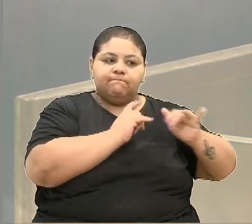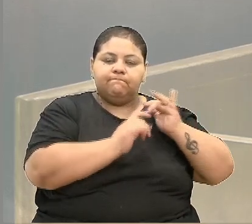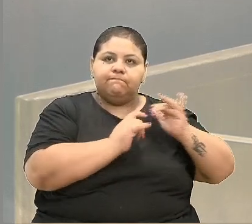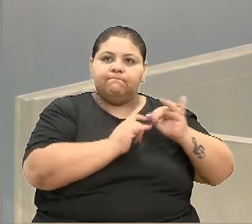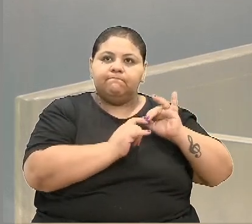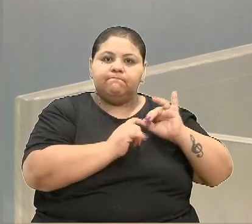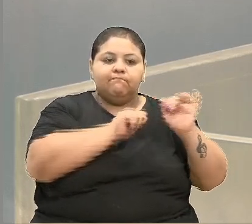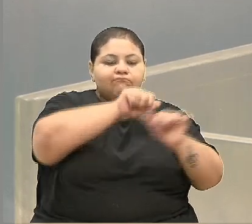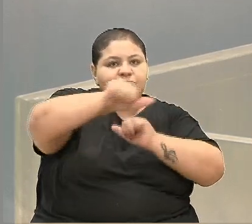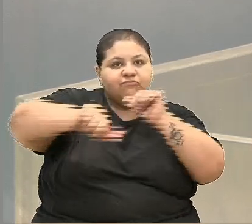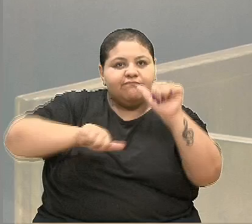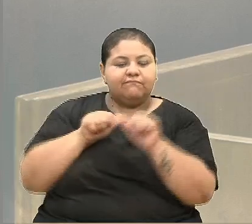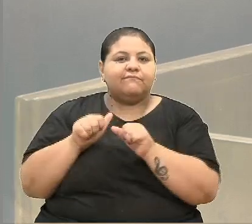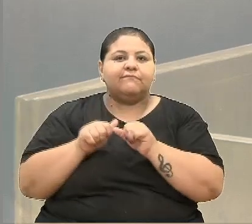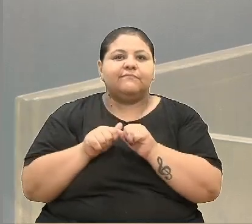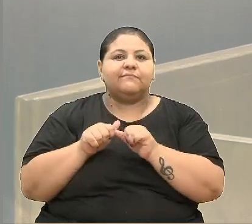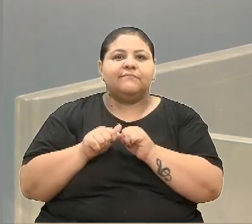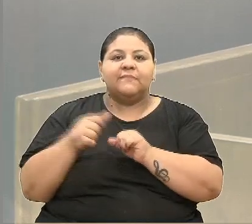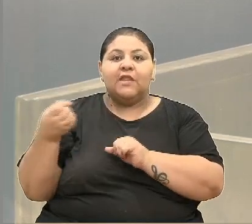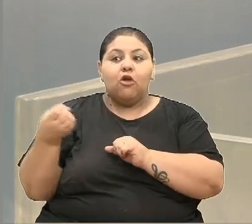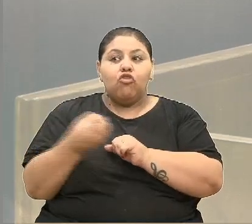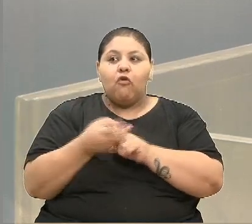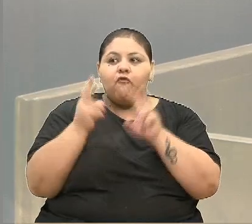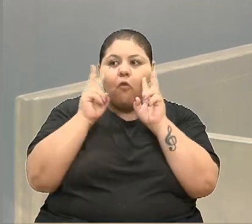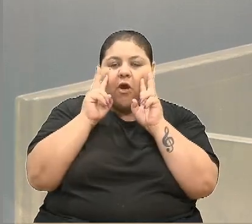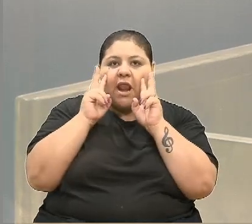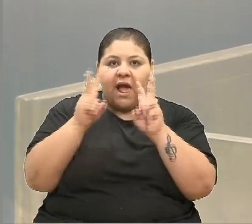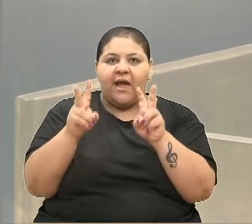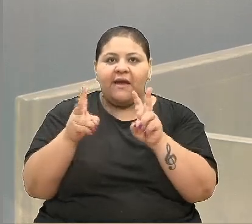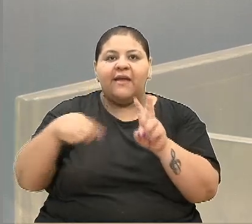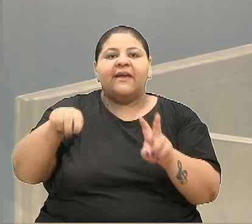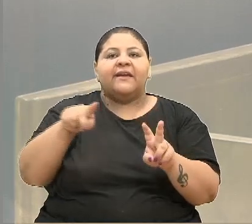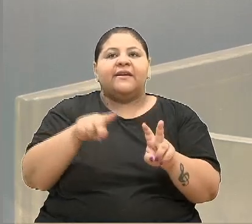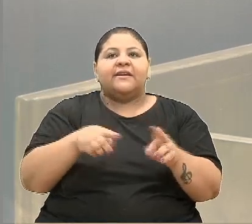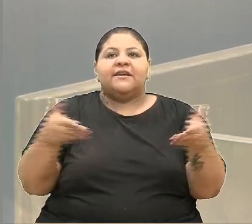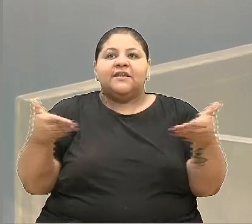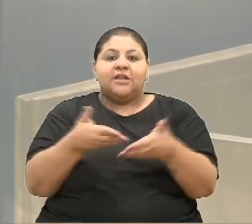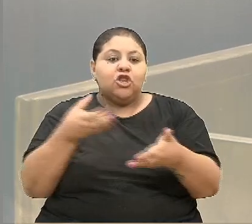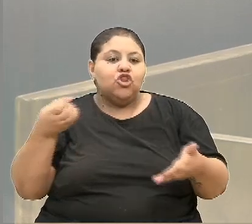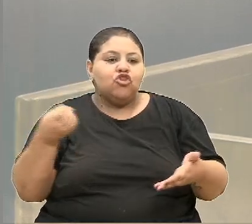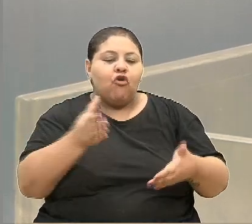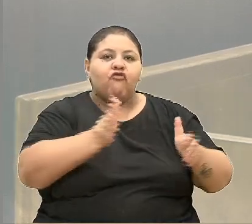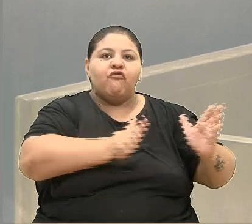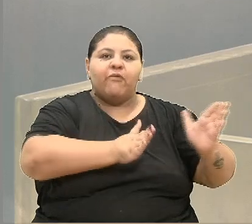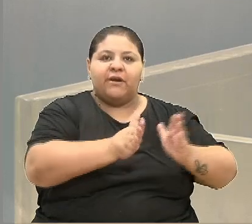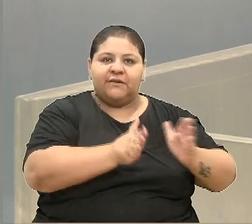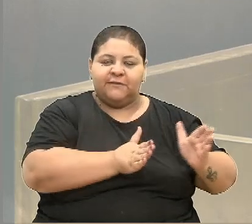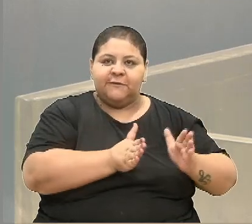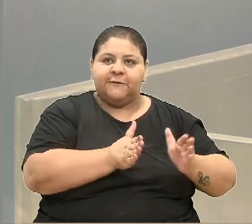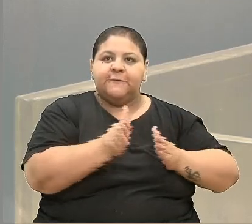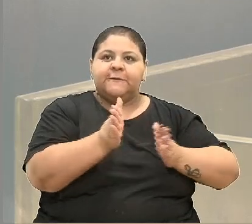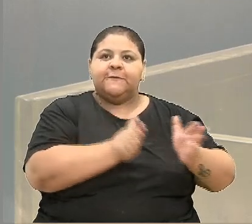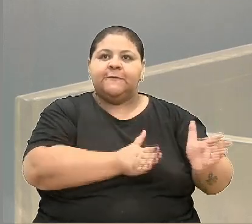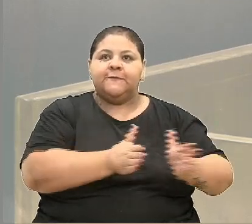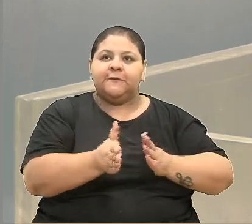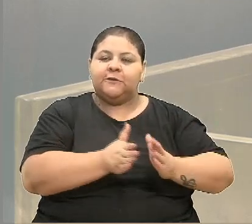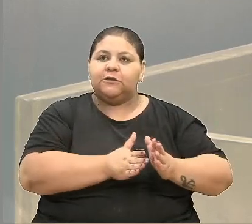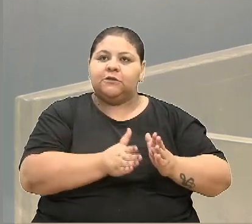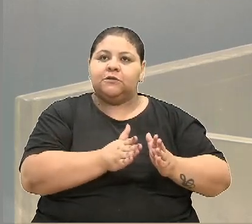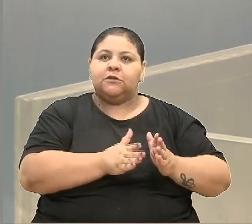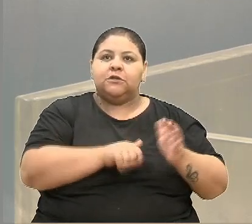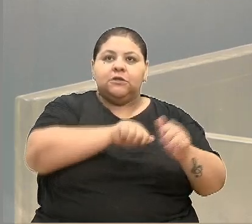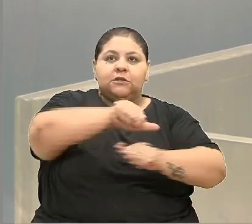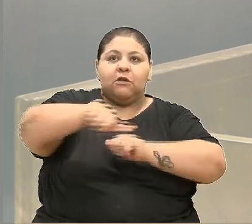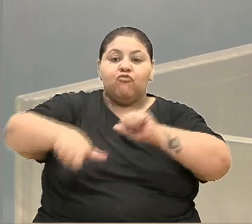de transformação. É um novo olhar. A gente está numa nova era, a era da regeneração do